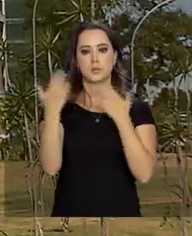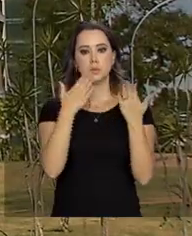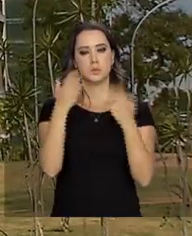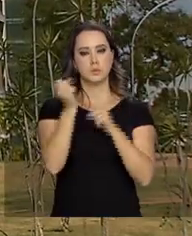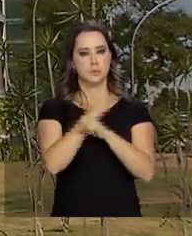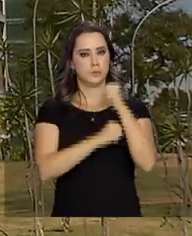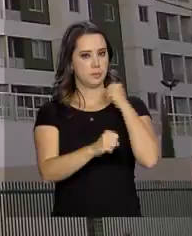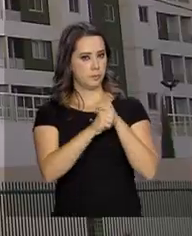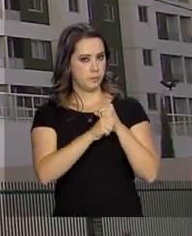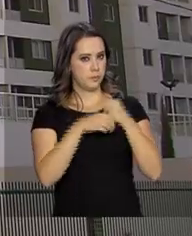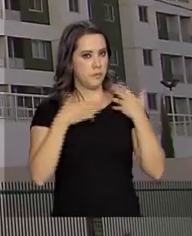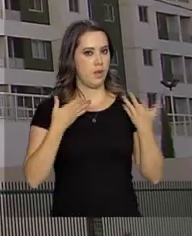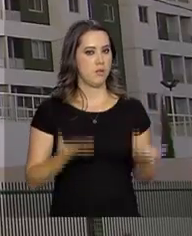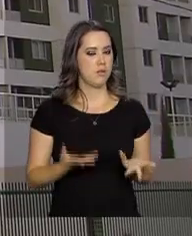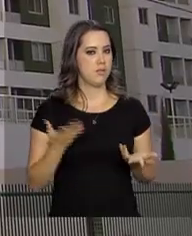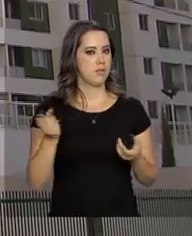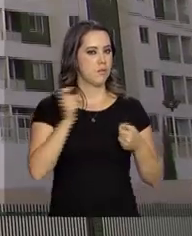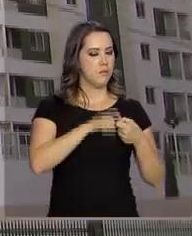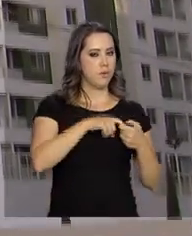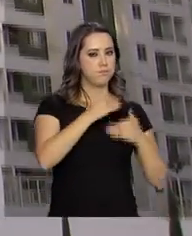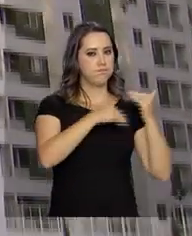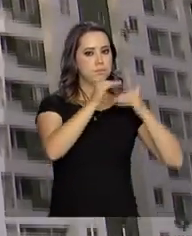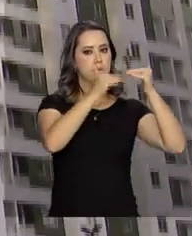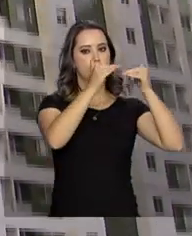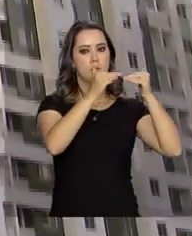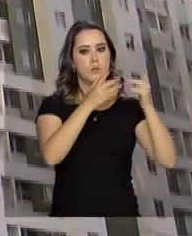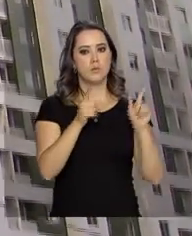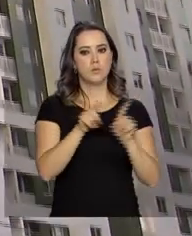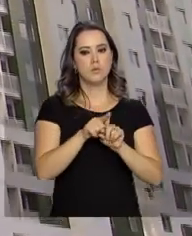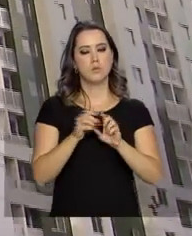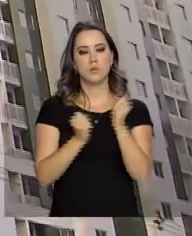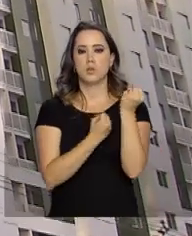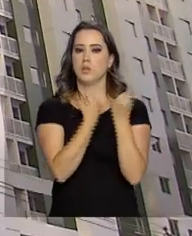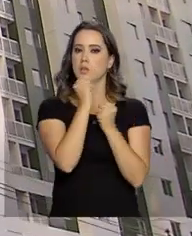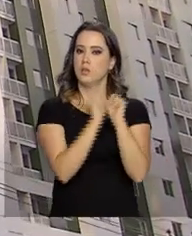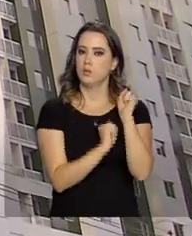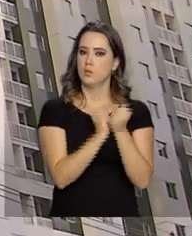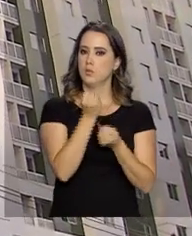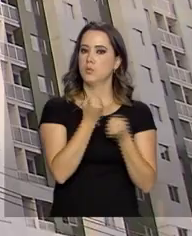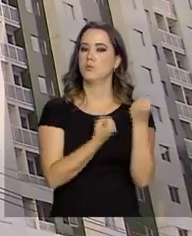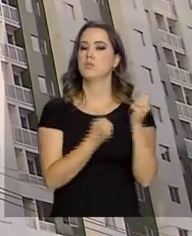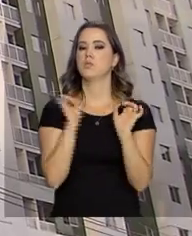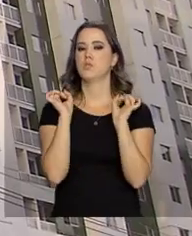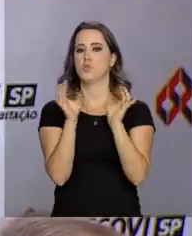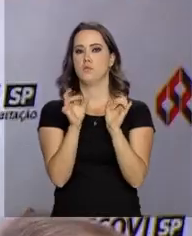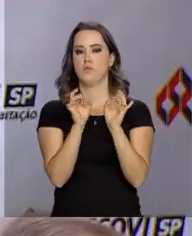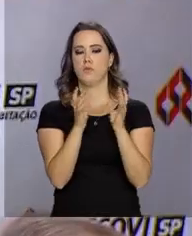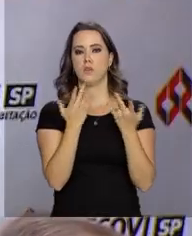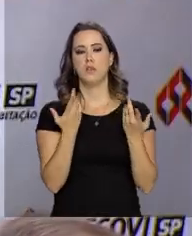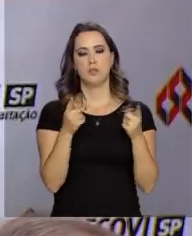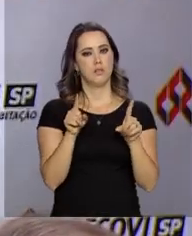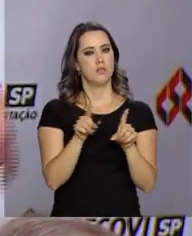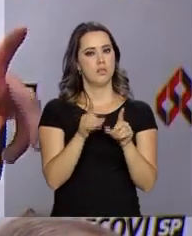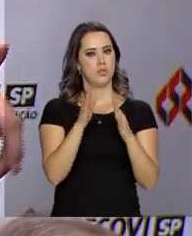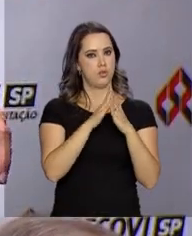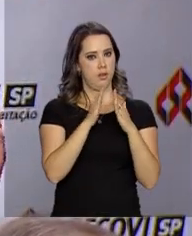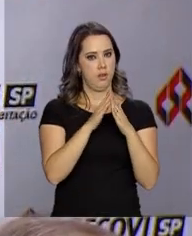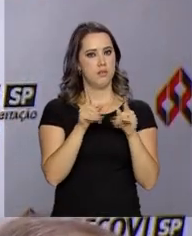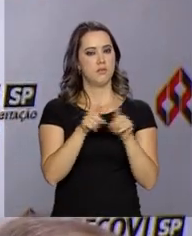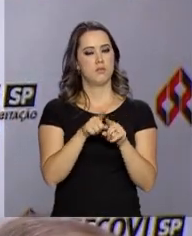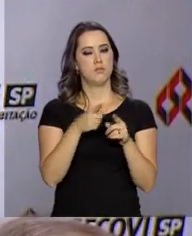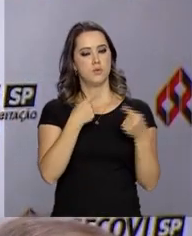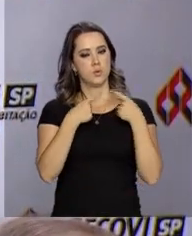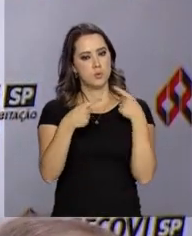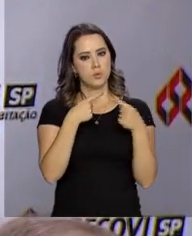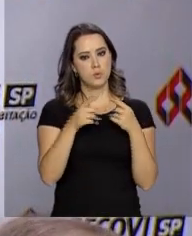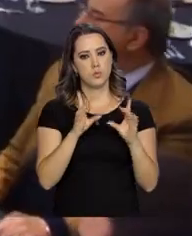de 2007 essa retomada e as projeções para a indústria imobiliária para a economia do país foram debatidos encontro